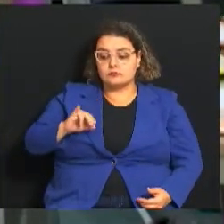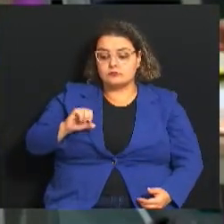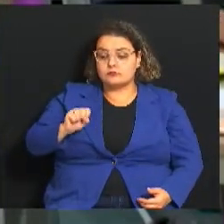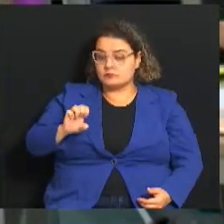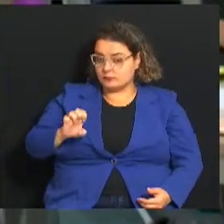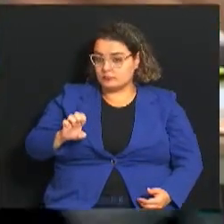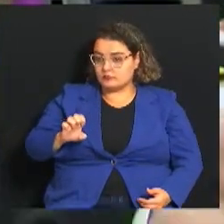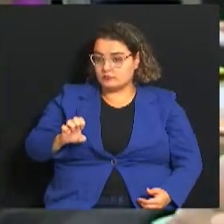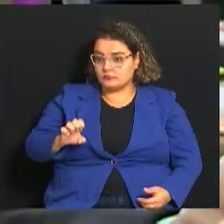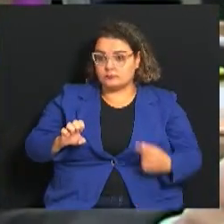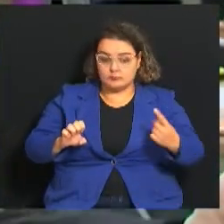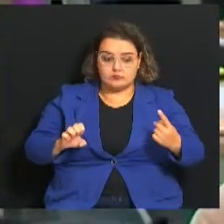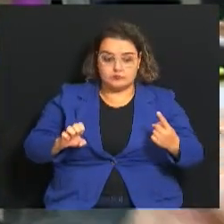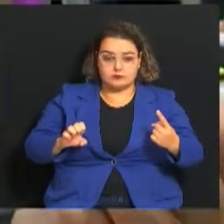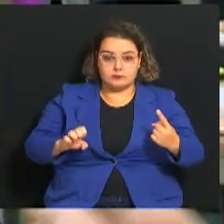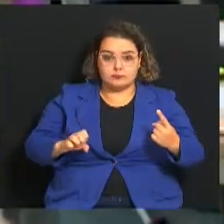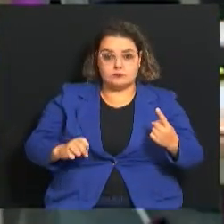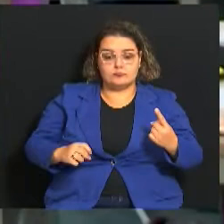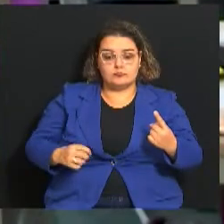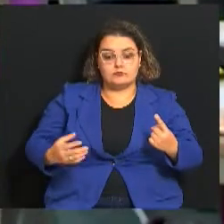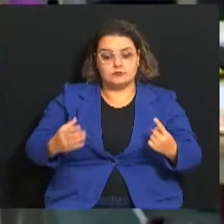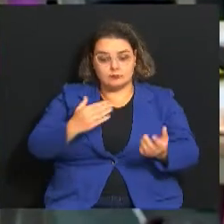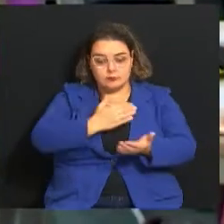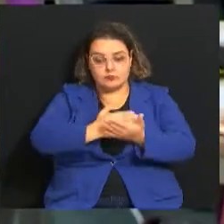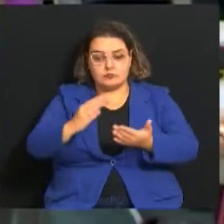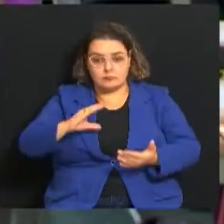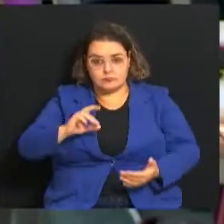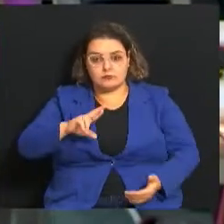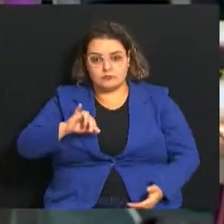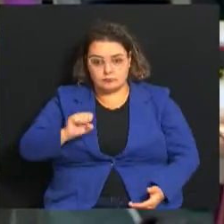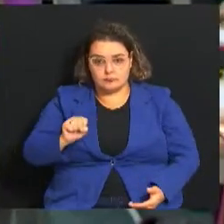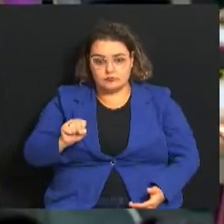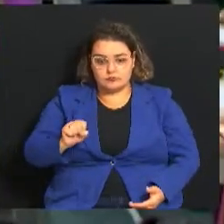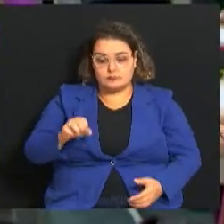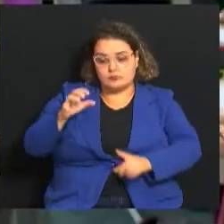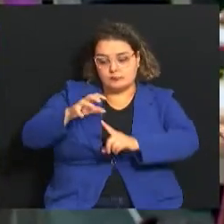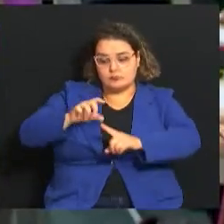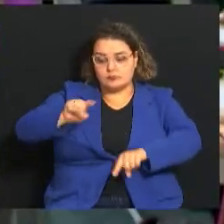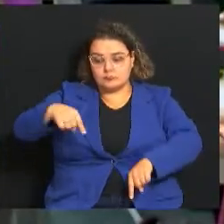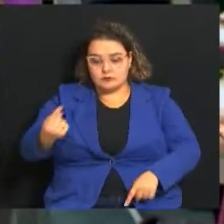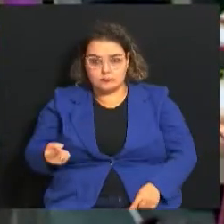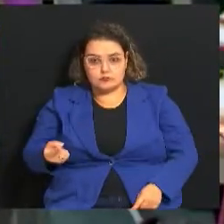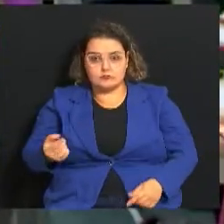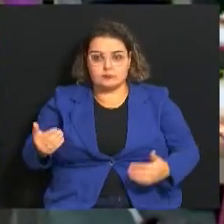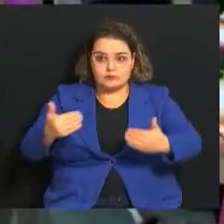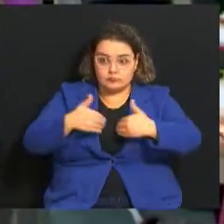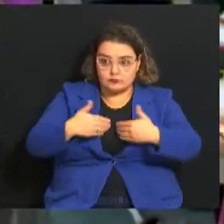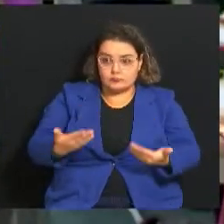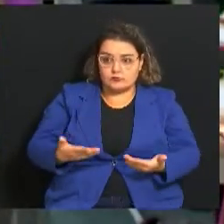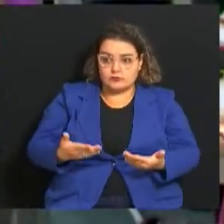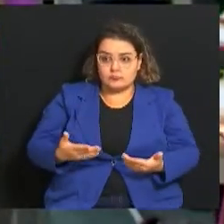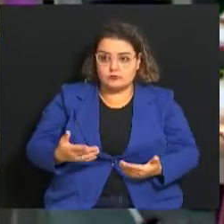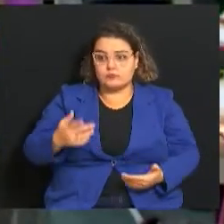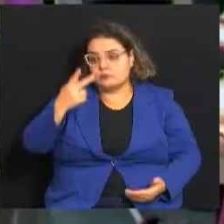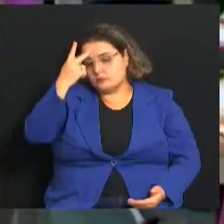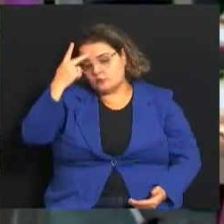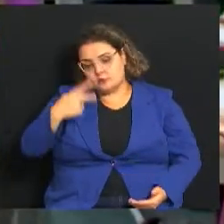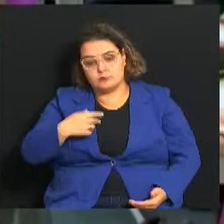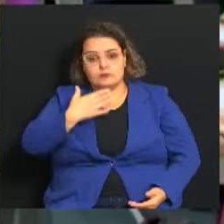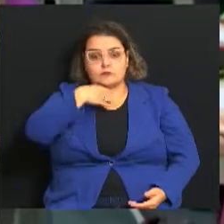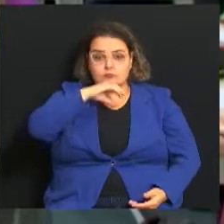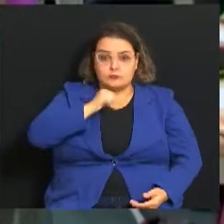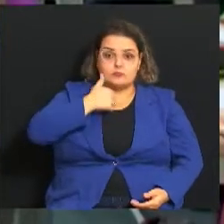um encadeia a crise de outro. Então, isso é prejudicial a todas as pessoas, até para os pais que ficam ali aflitos,